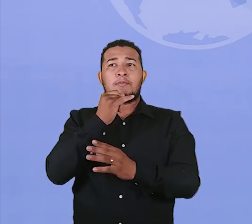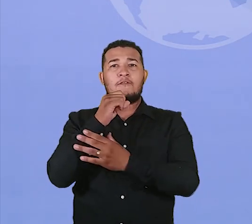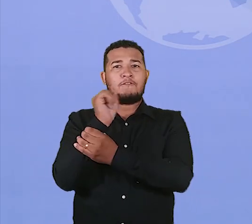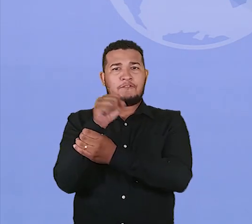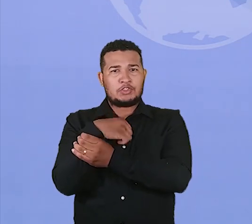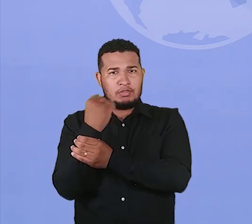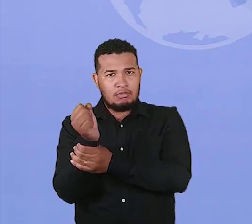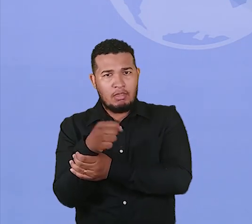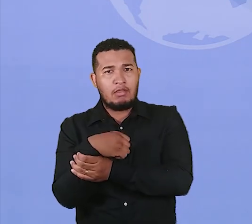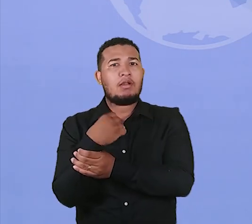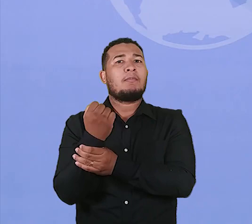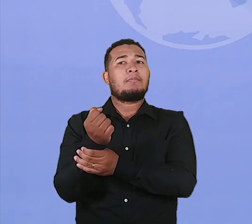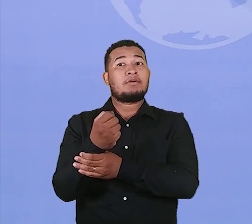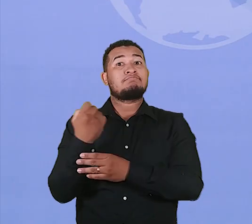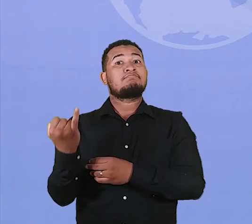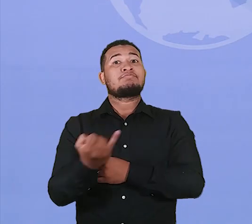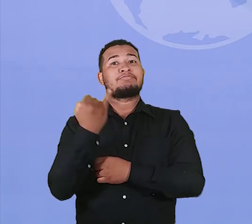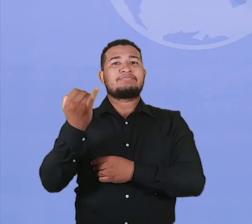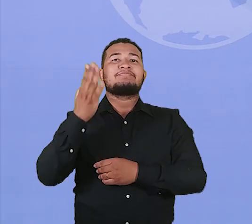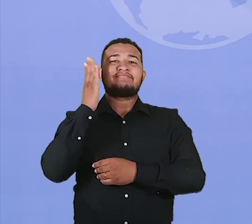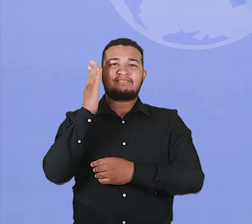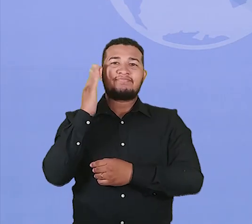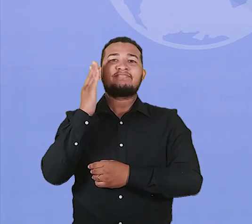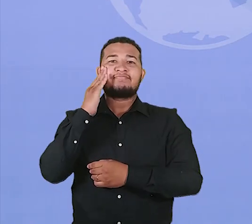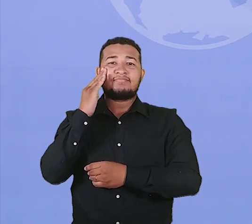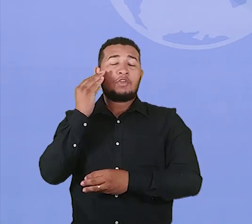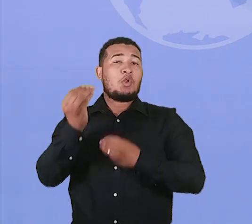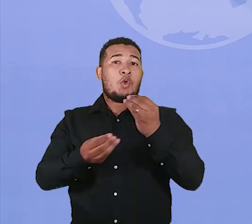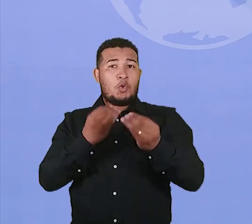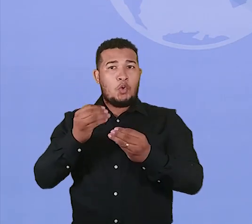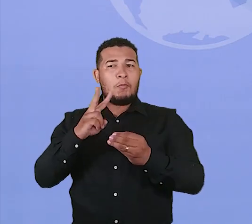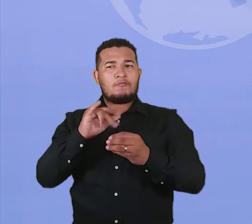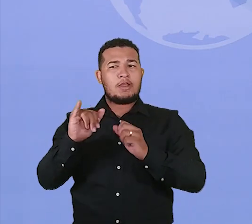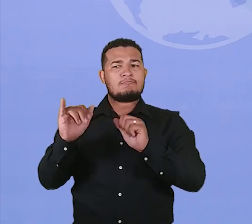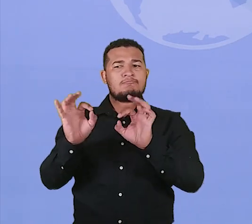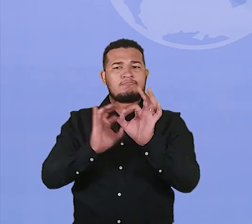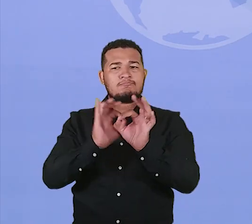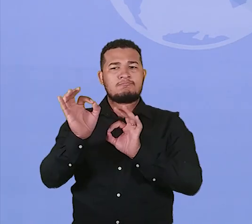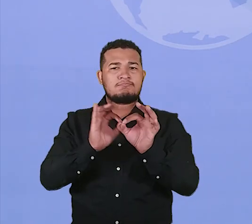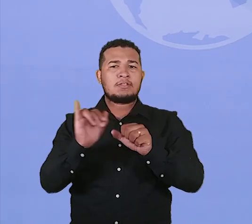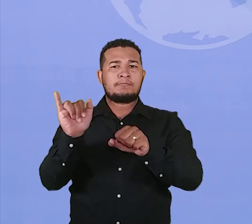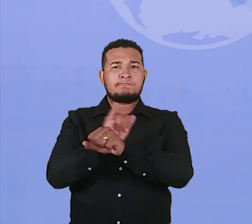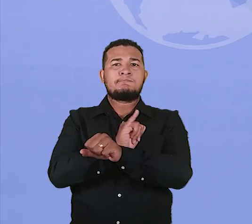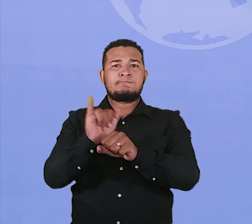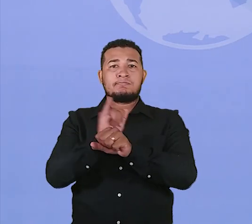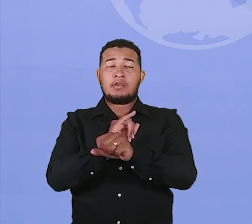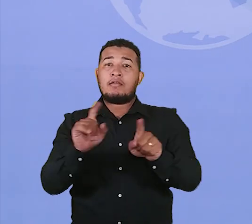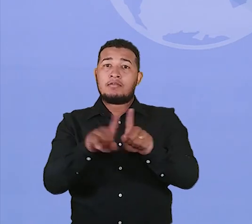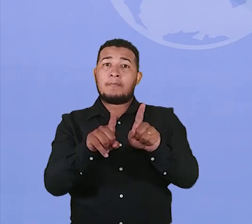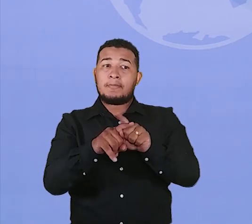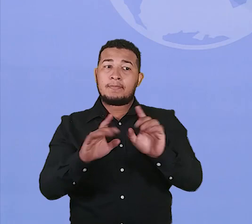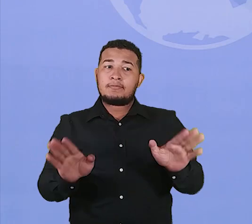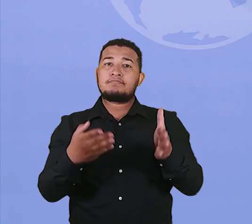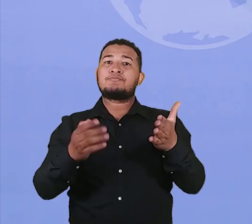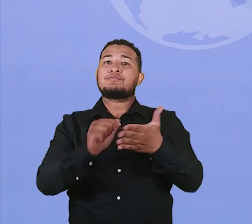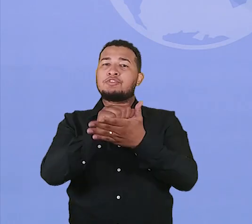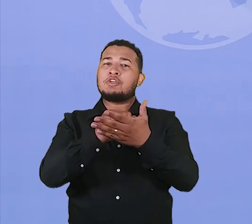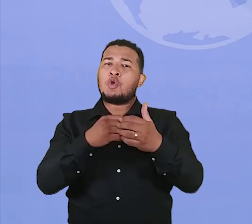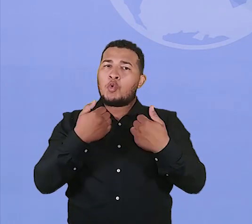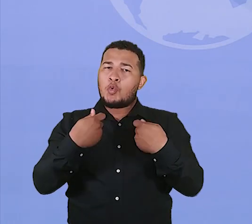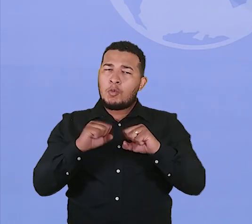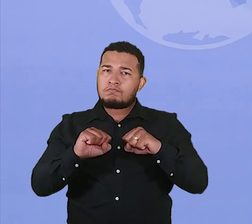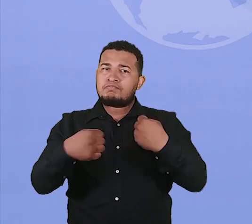isso na fisioterapia tá é importante saber como essas alavancas funcionam até para criar